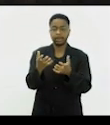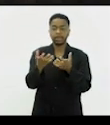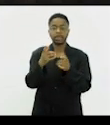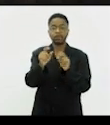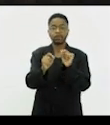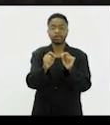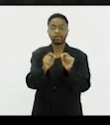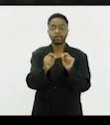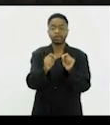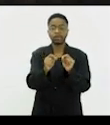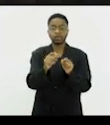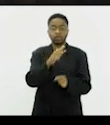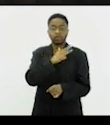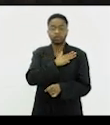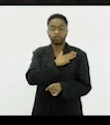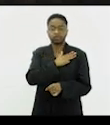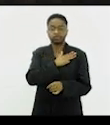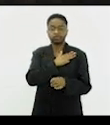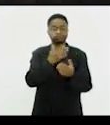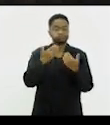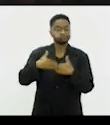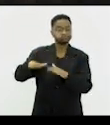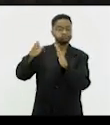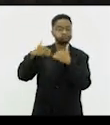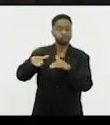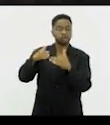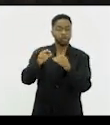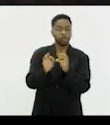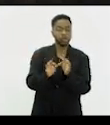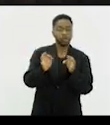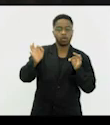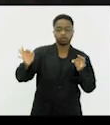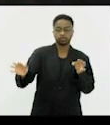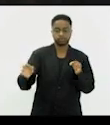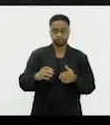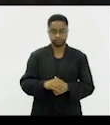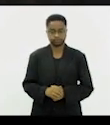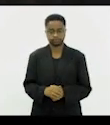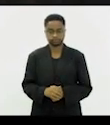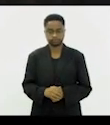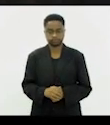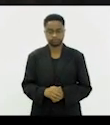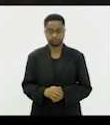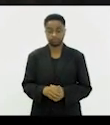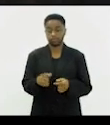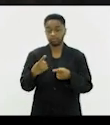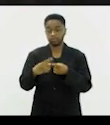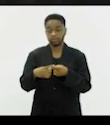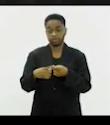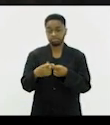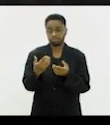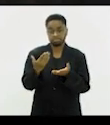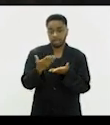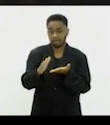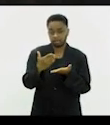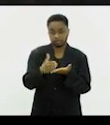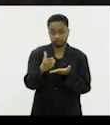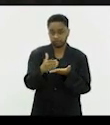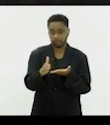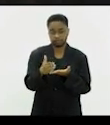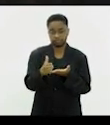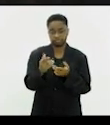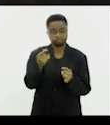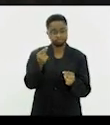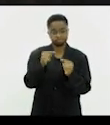querem ver o Lula distante, mas muito distante, sabe, porque não tem nada a ver com